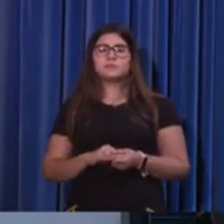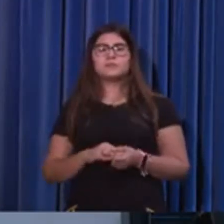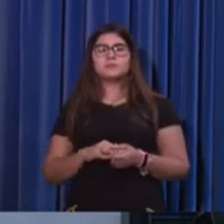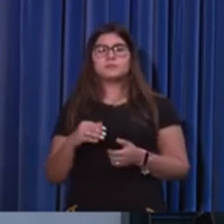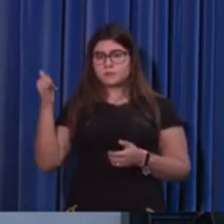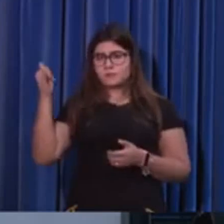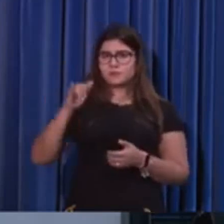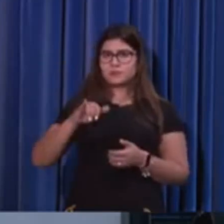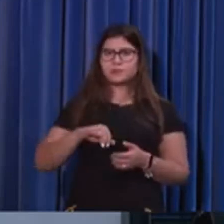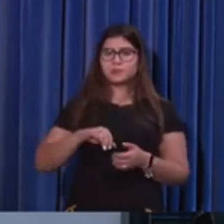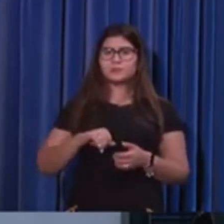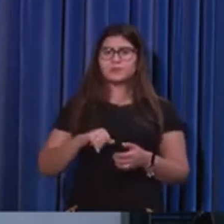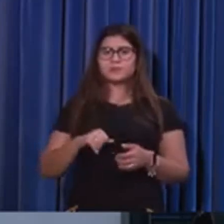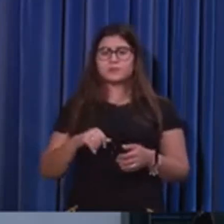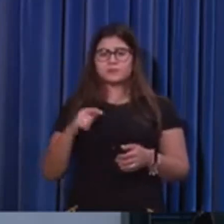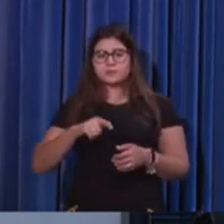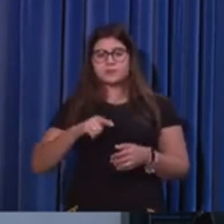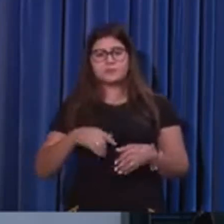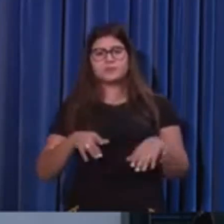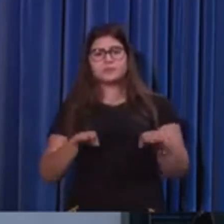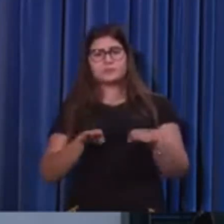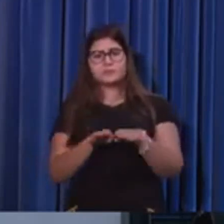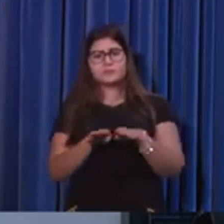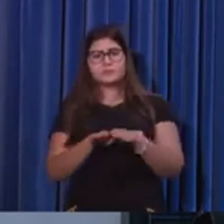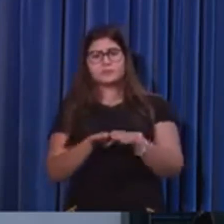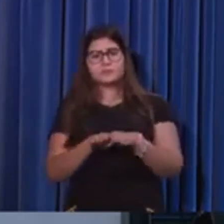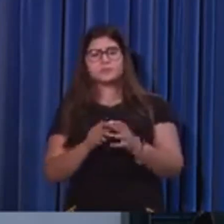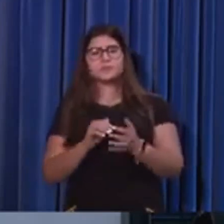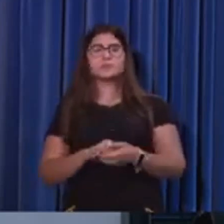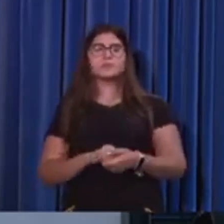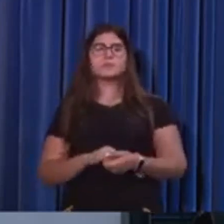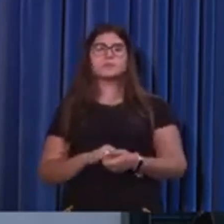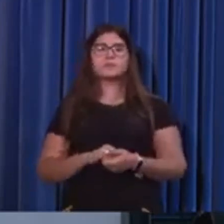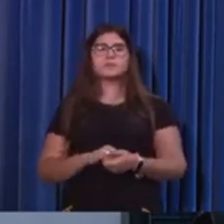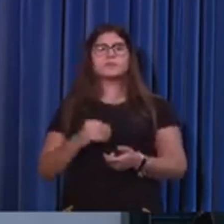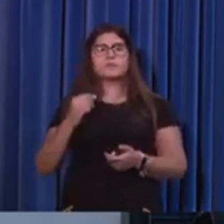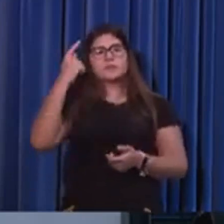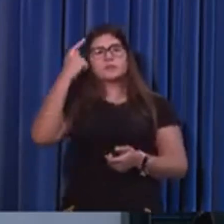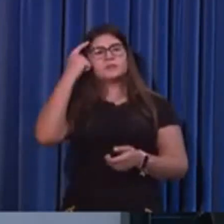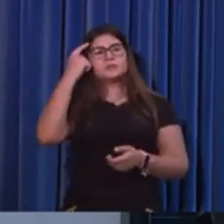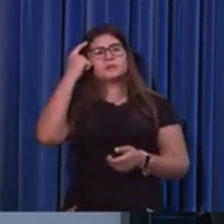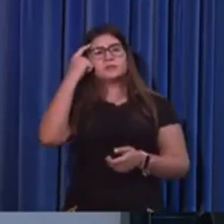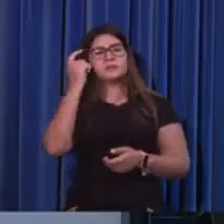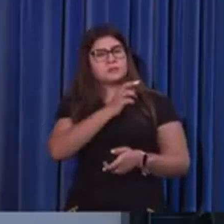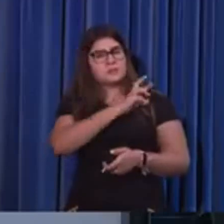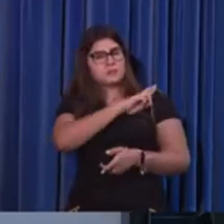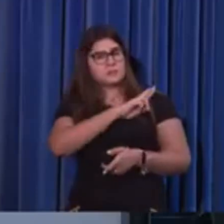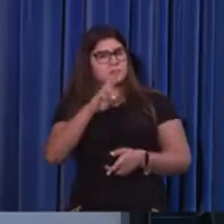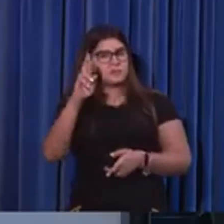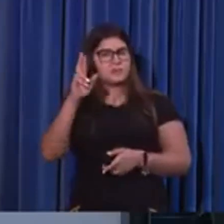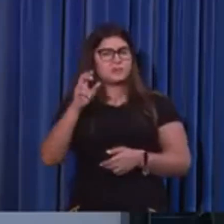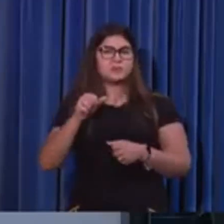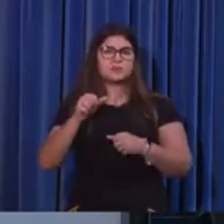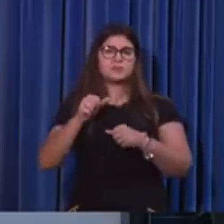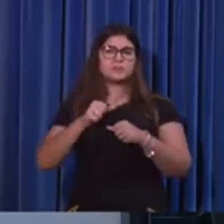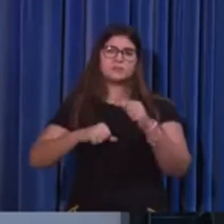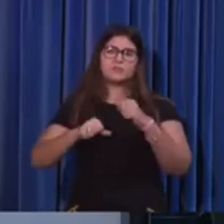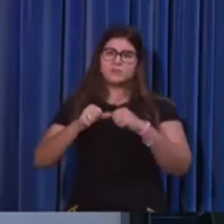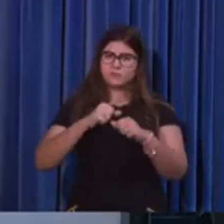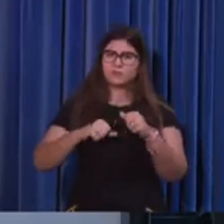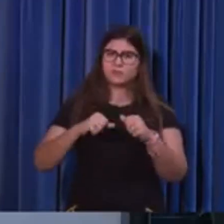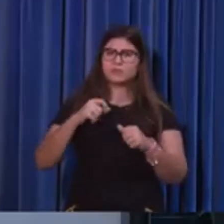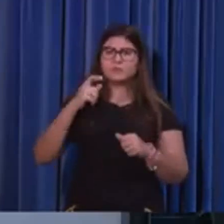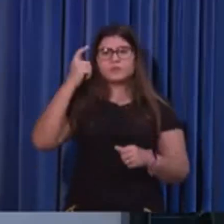atrasado. Então começamos a ver uma série de tendências religiosas que mudam a maneira de pensar